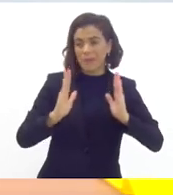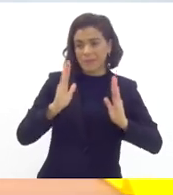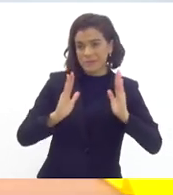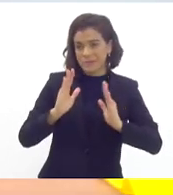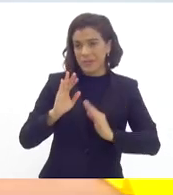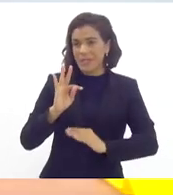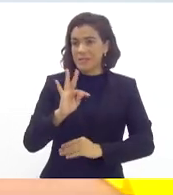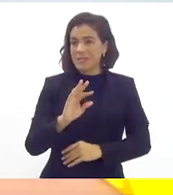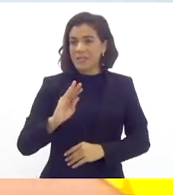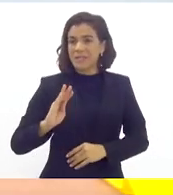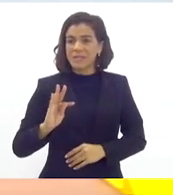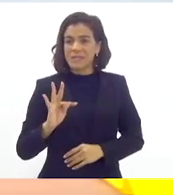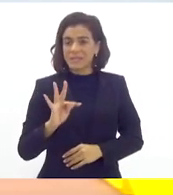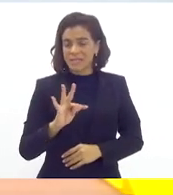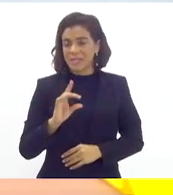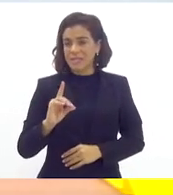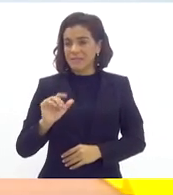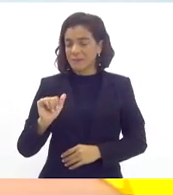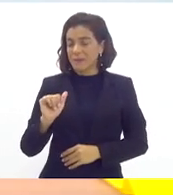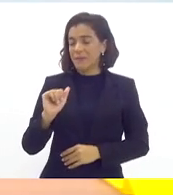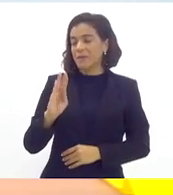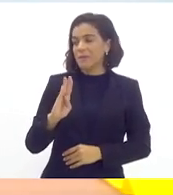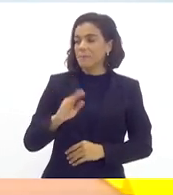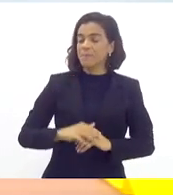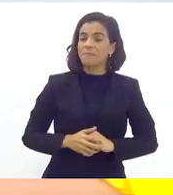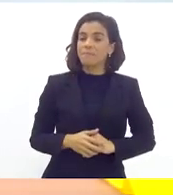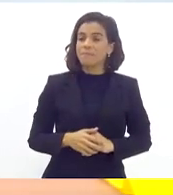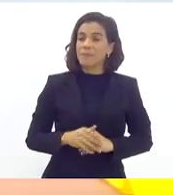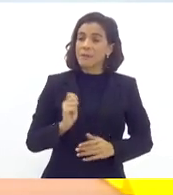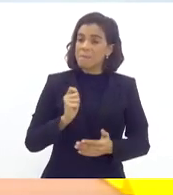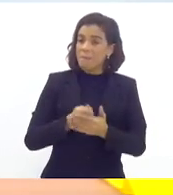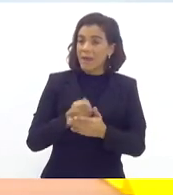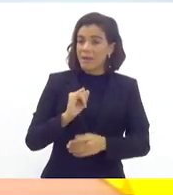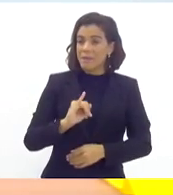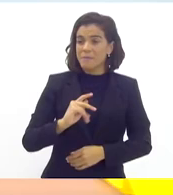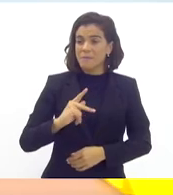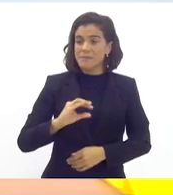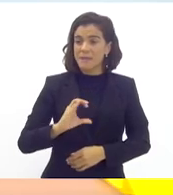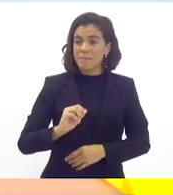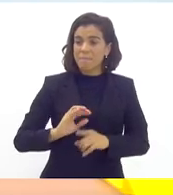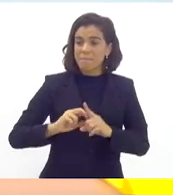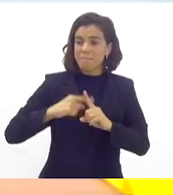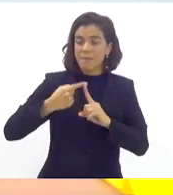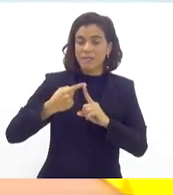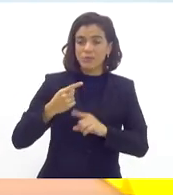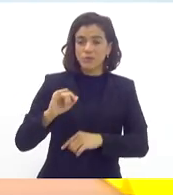NTNB. Que é o título que paga IPCA mais juros. Então,